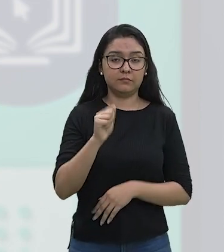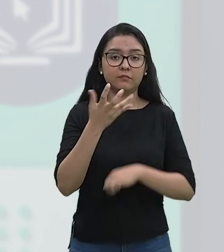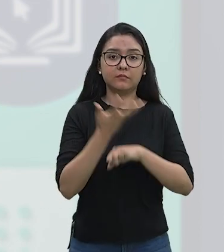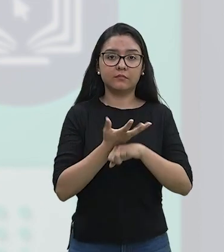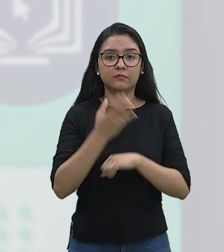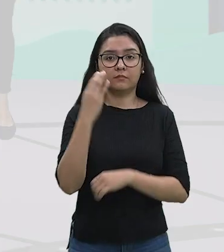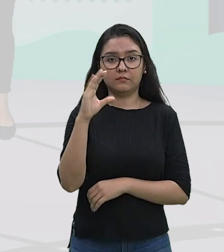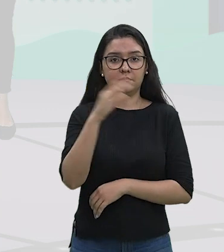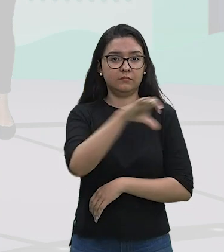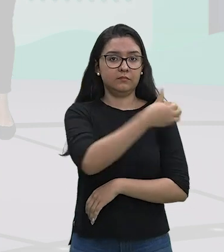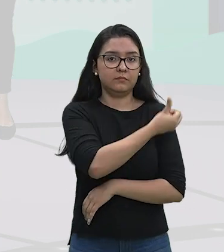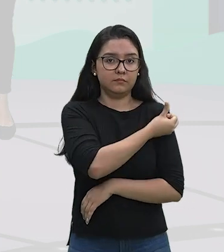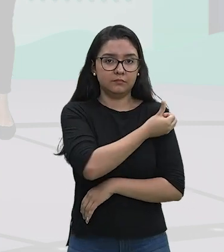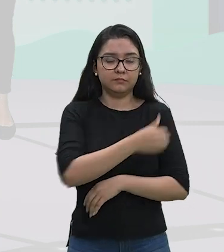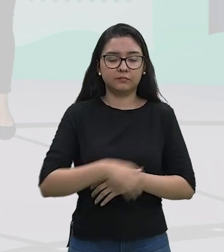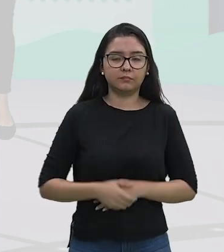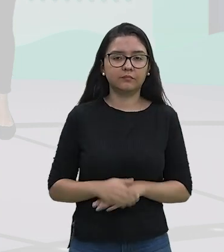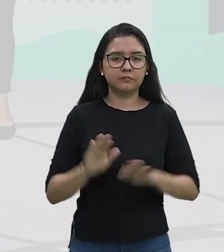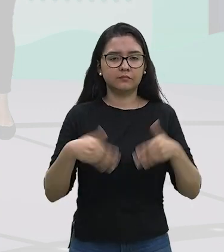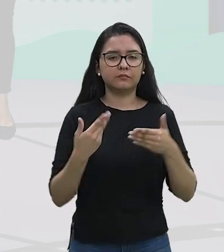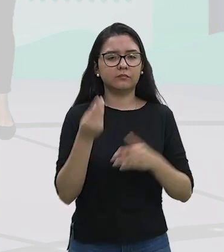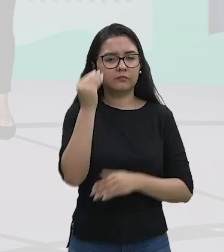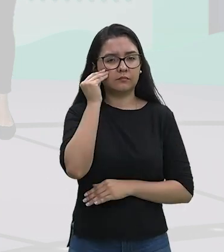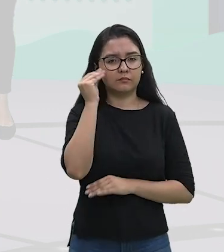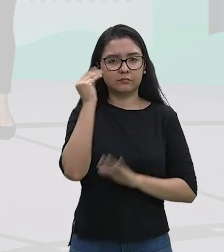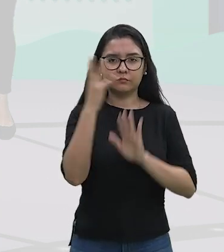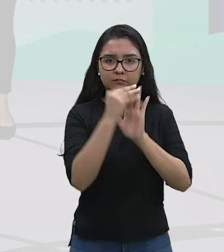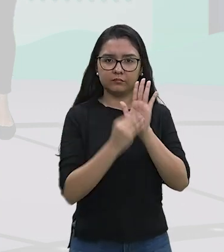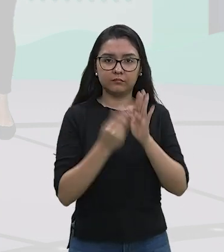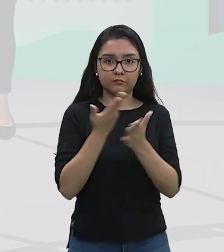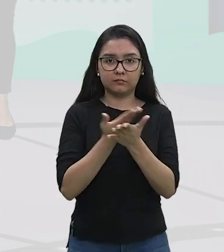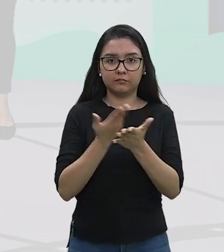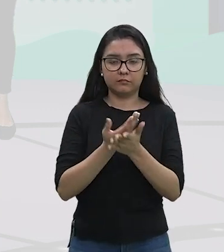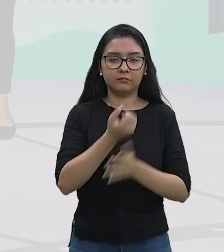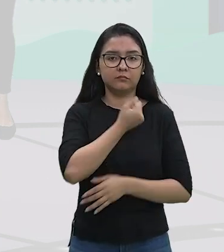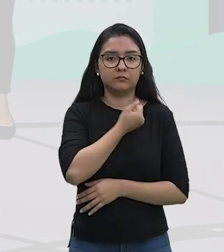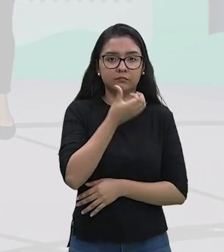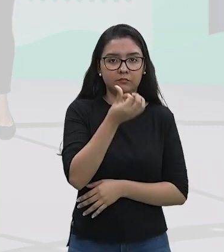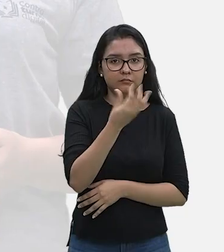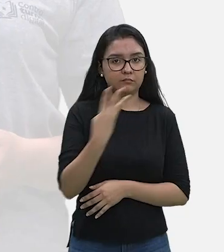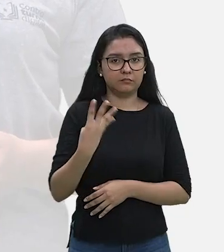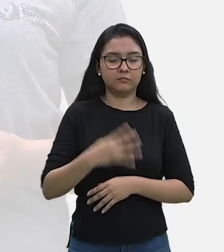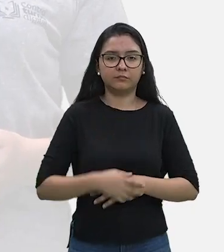ano. Vamos ver qual é o tema da nossa aula de número 64.